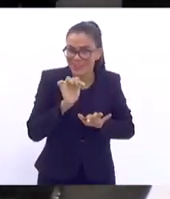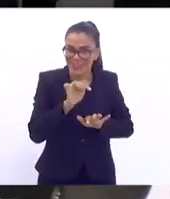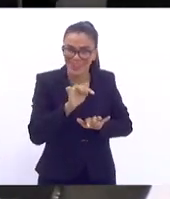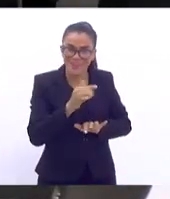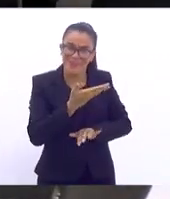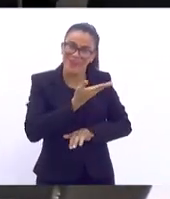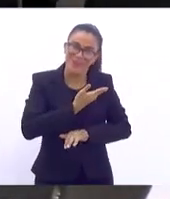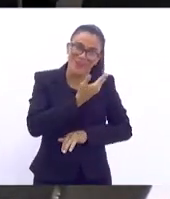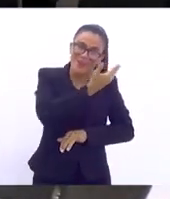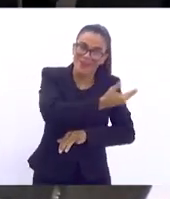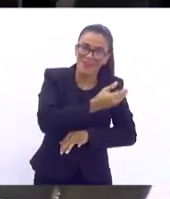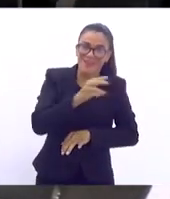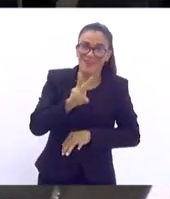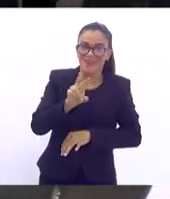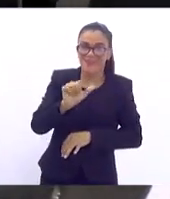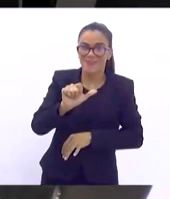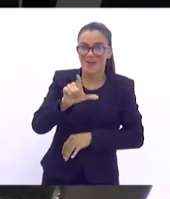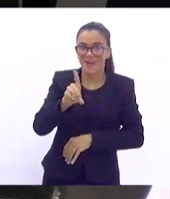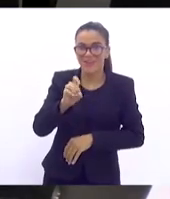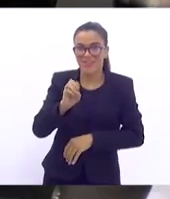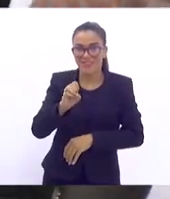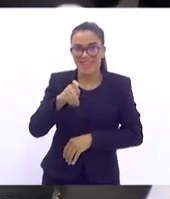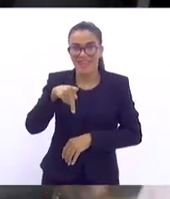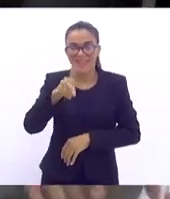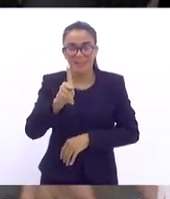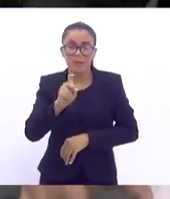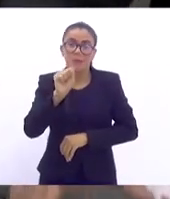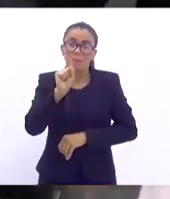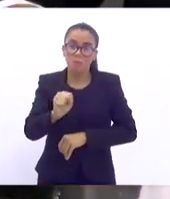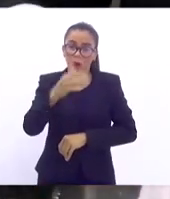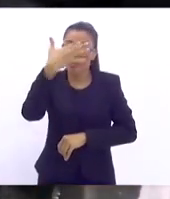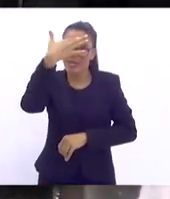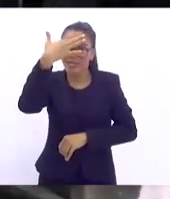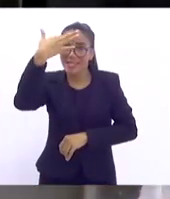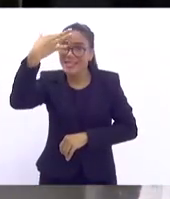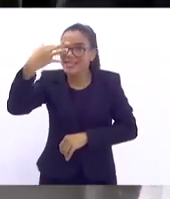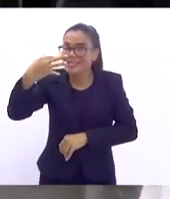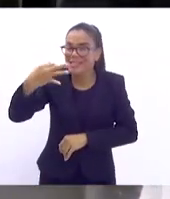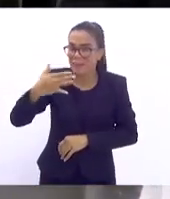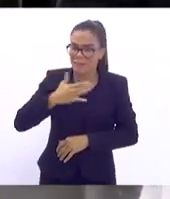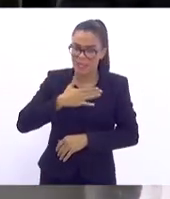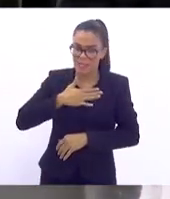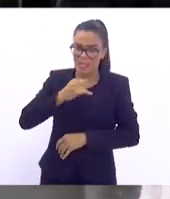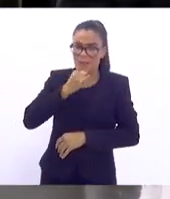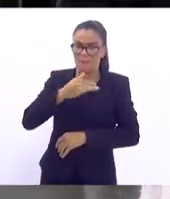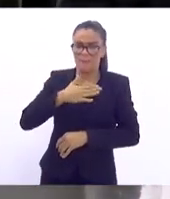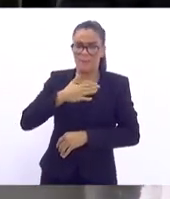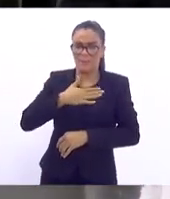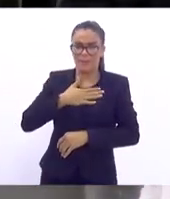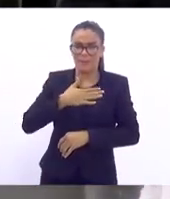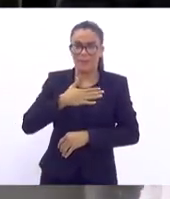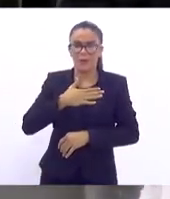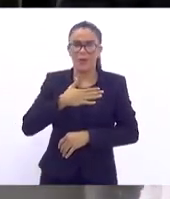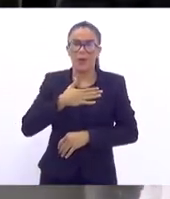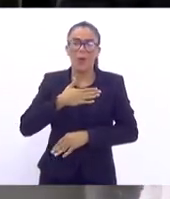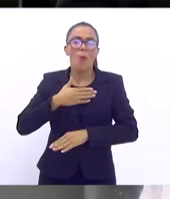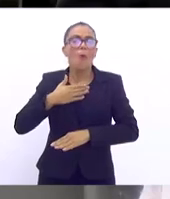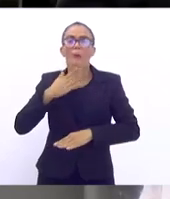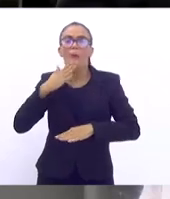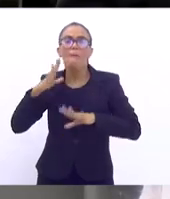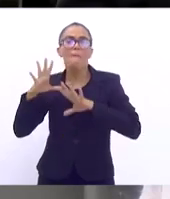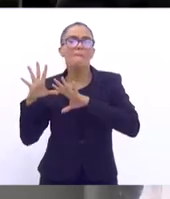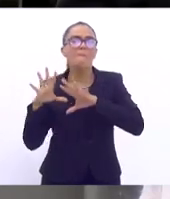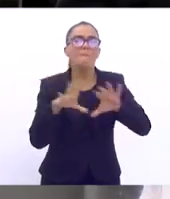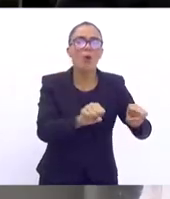valdec você pode interpretar porque às vezes para mim por exemplo uma certa invasão de competência